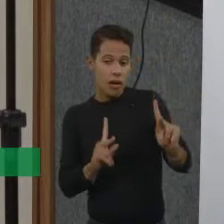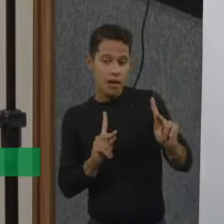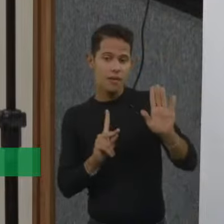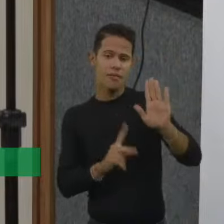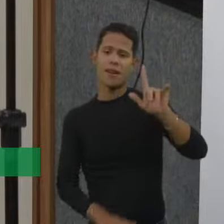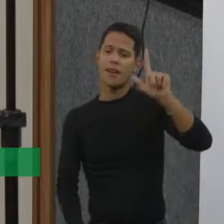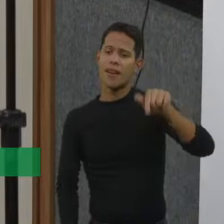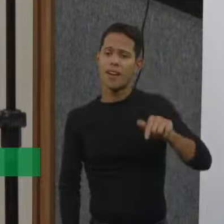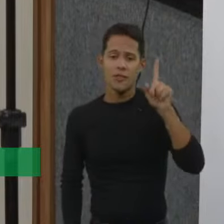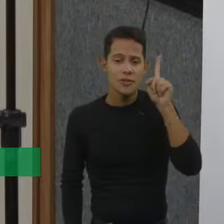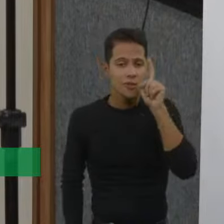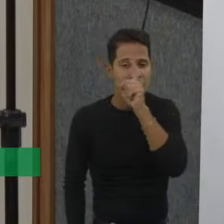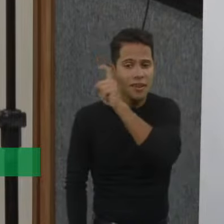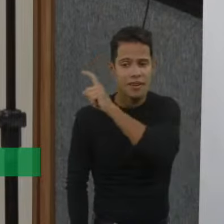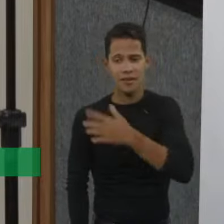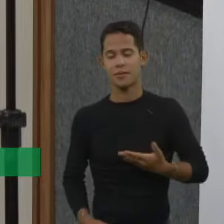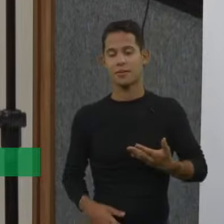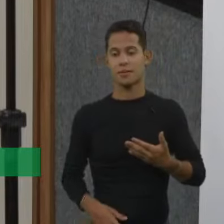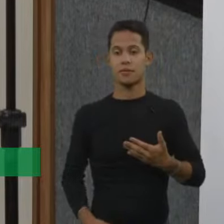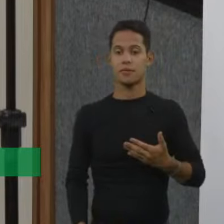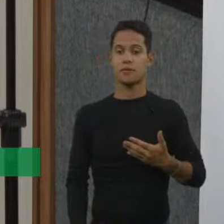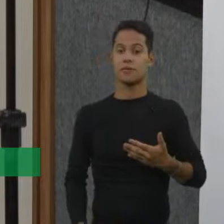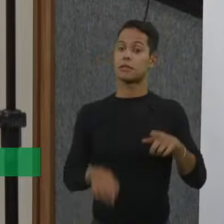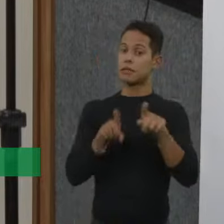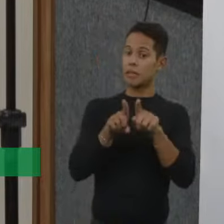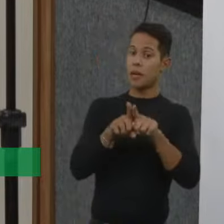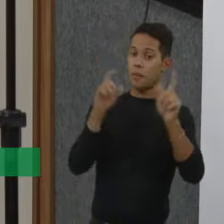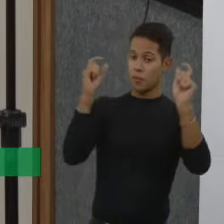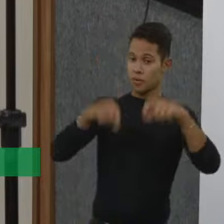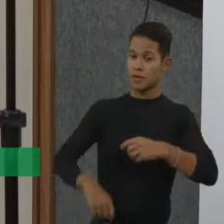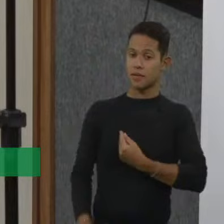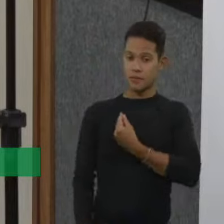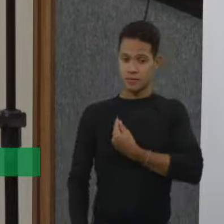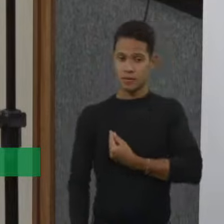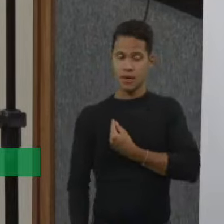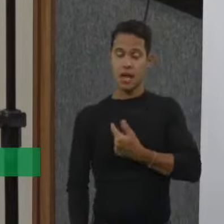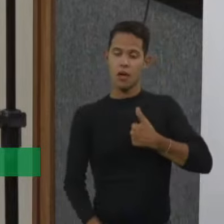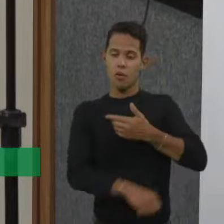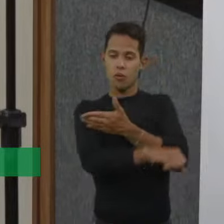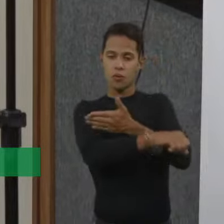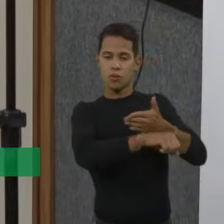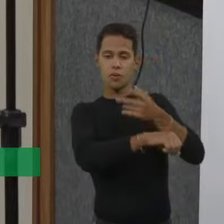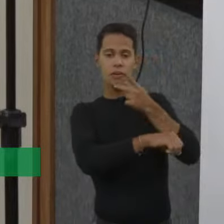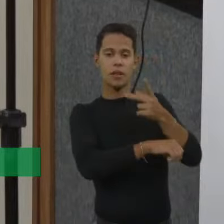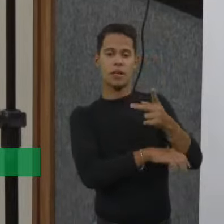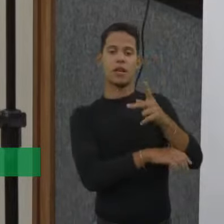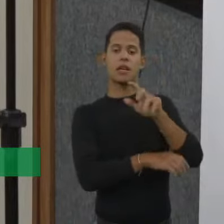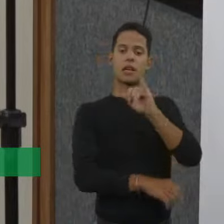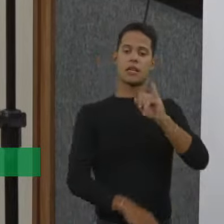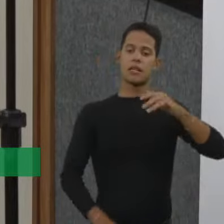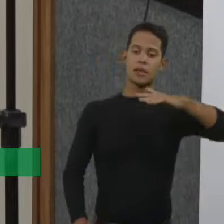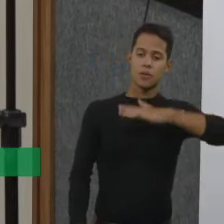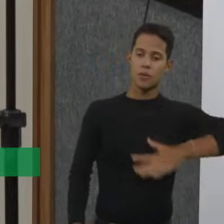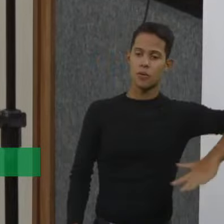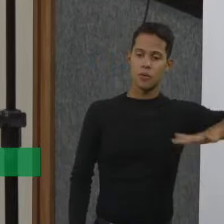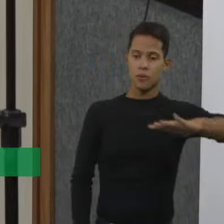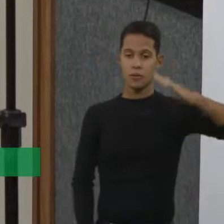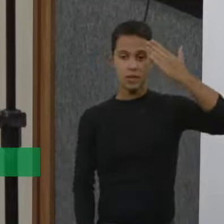duro, mas é possível ter uma vida. E eu costumo dizer que quando a gente entende que se eu fizer o